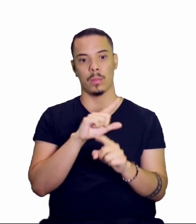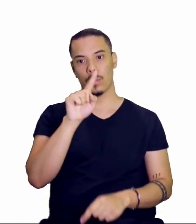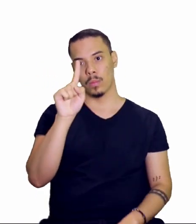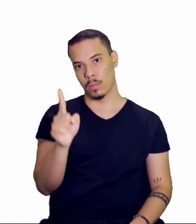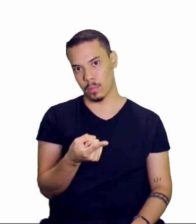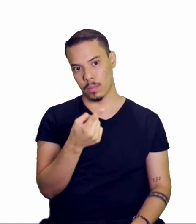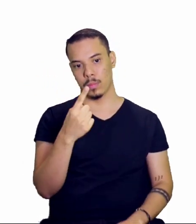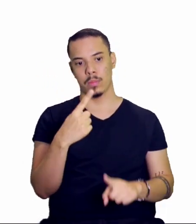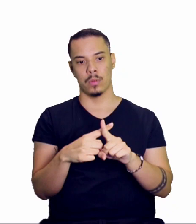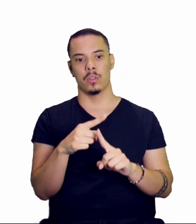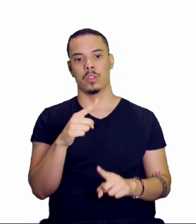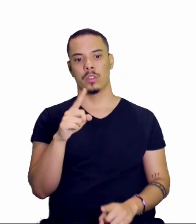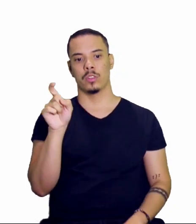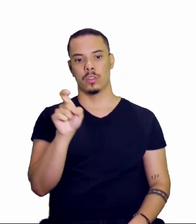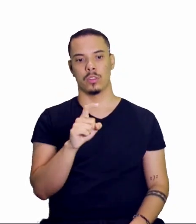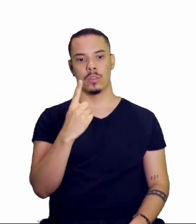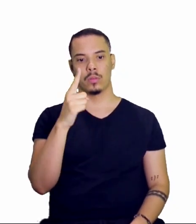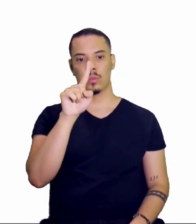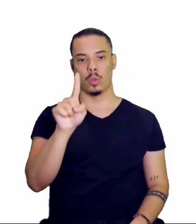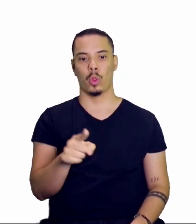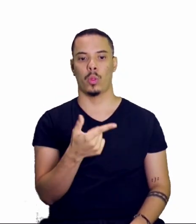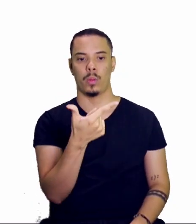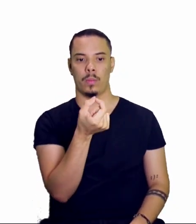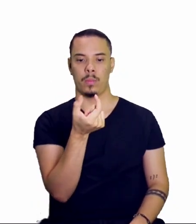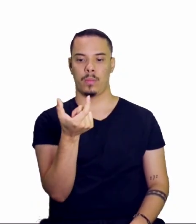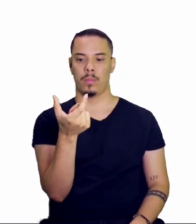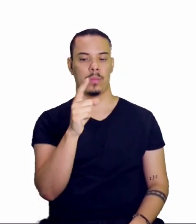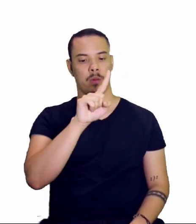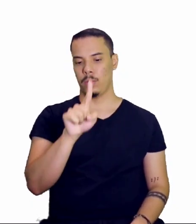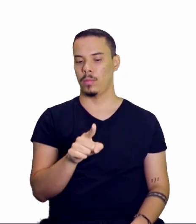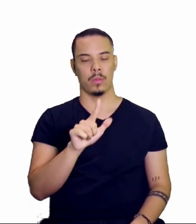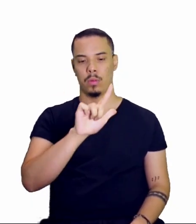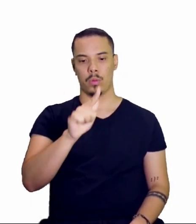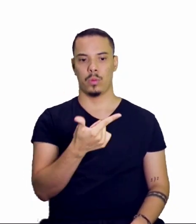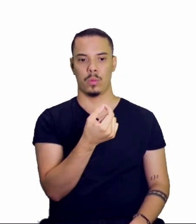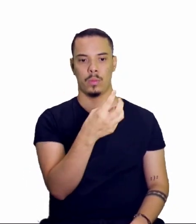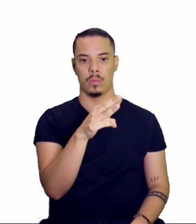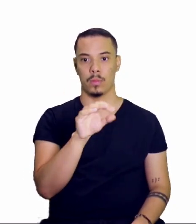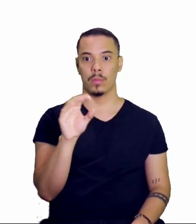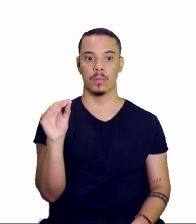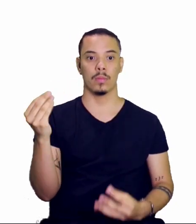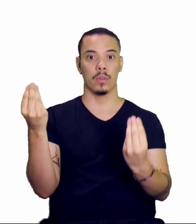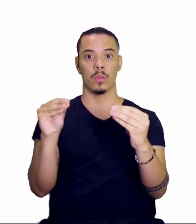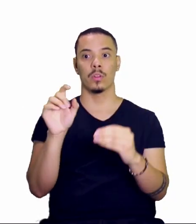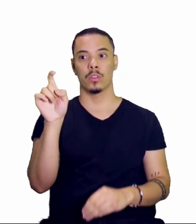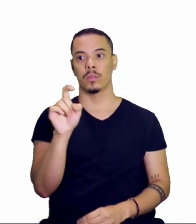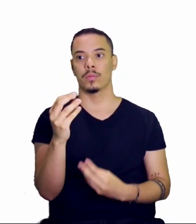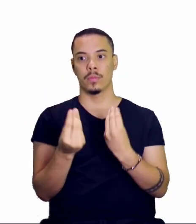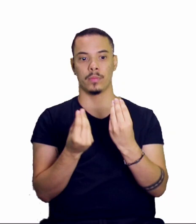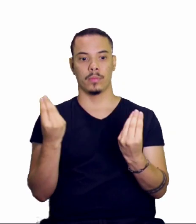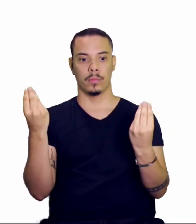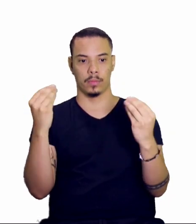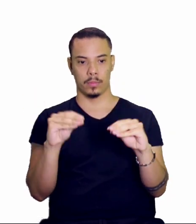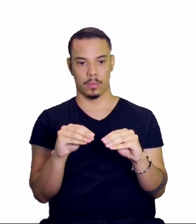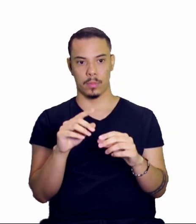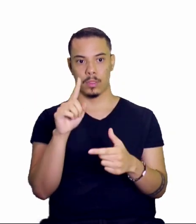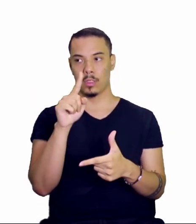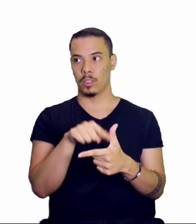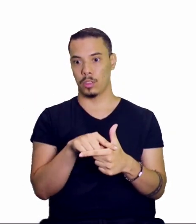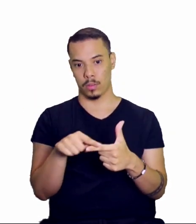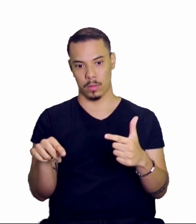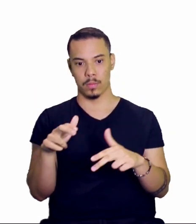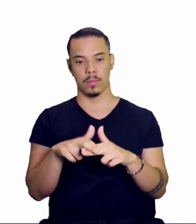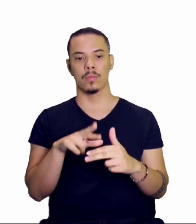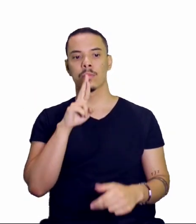multiplicado por X e 1 por 2.300, certo? Como é que eu faço para isolar o X? Eu pego ali o 1000 e passo dividindo, então eu